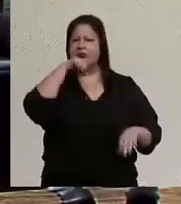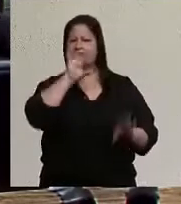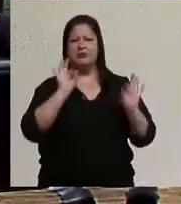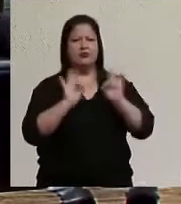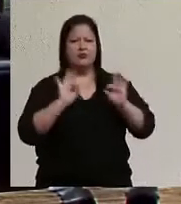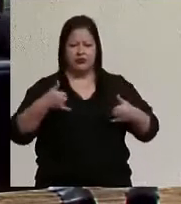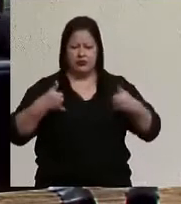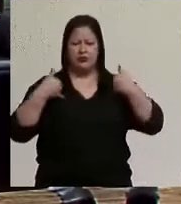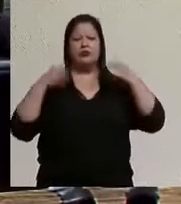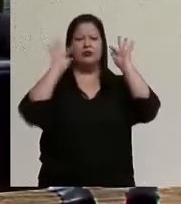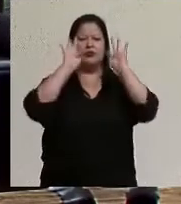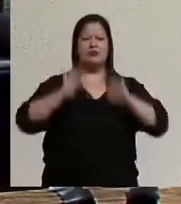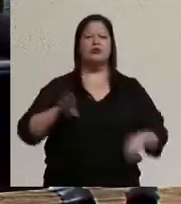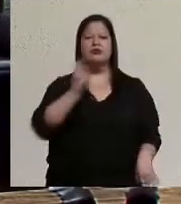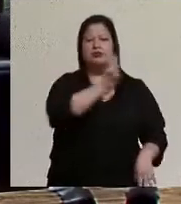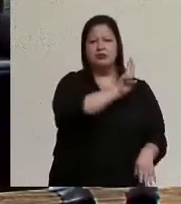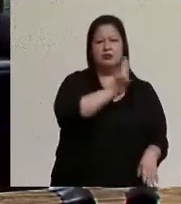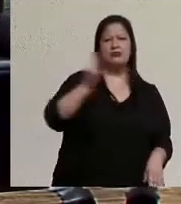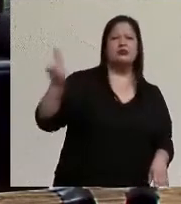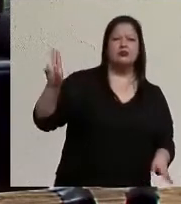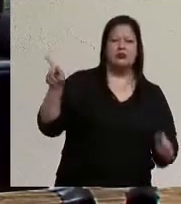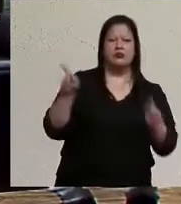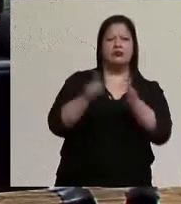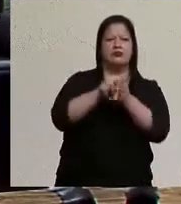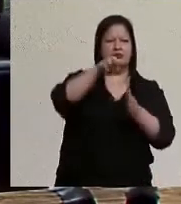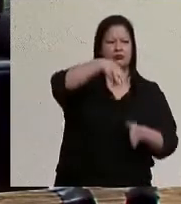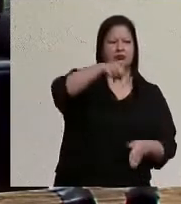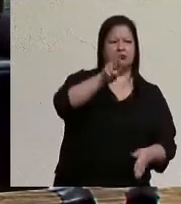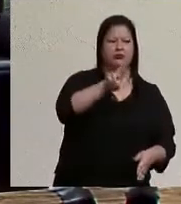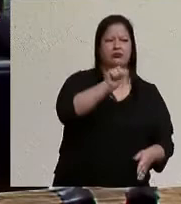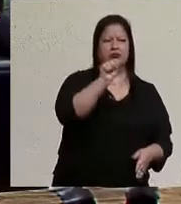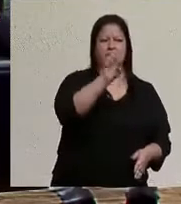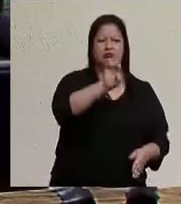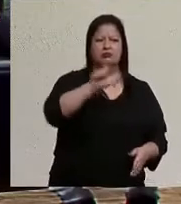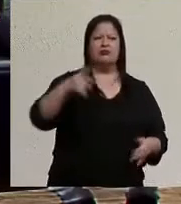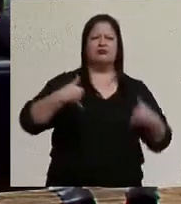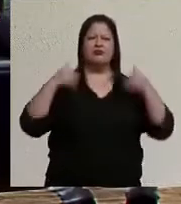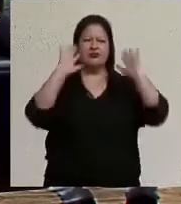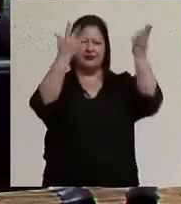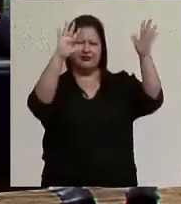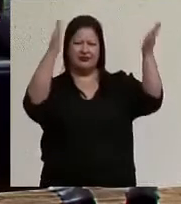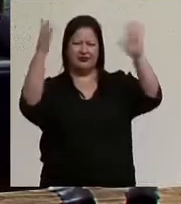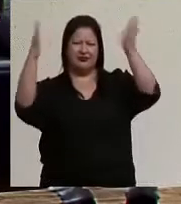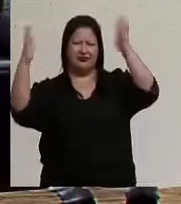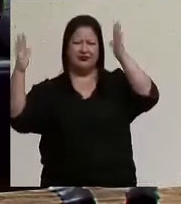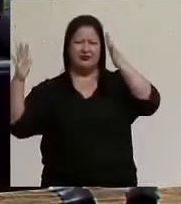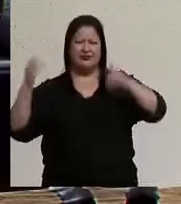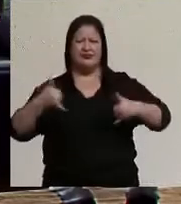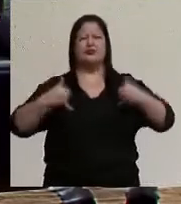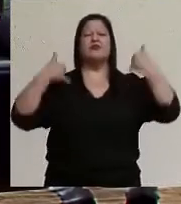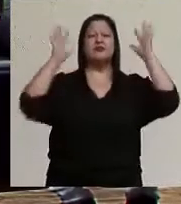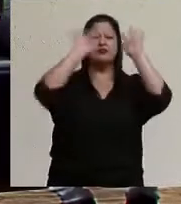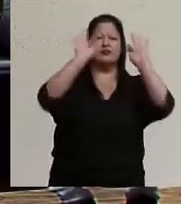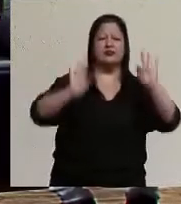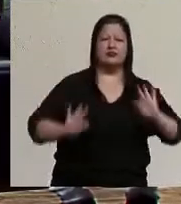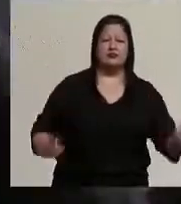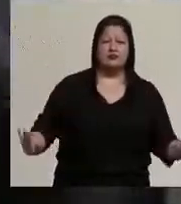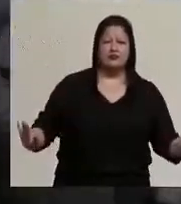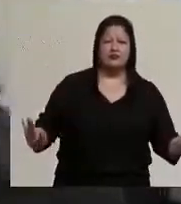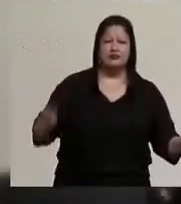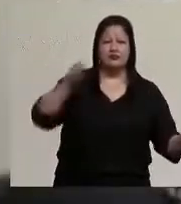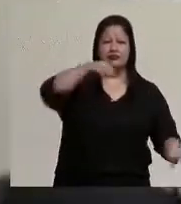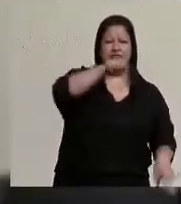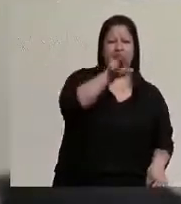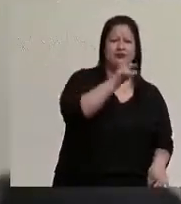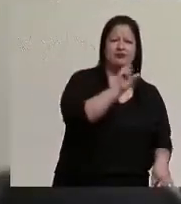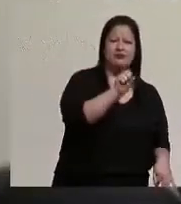política eu me orgulho do meu sobrenome Marcos Moraes eu me orgulho do meu sobrenome eu me orgulho eu sou